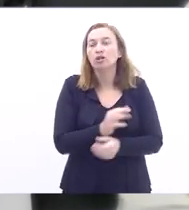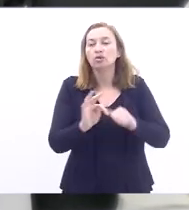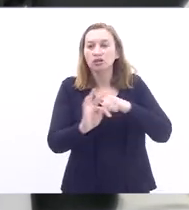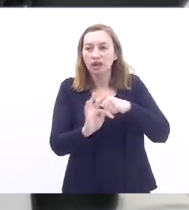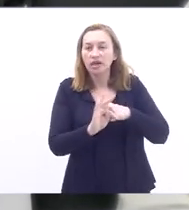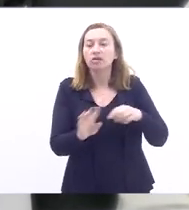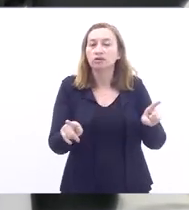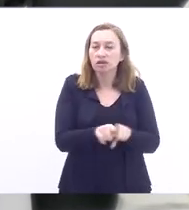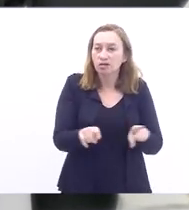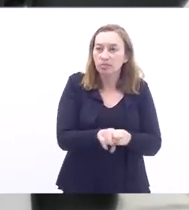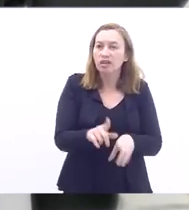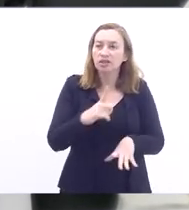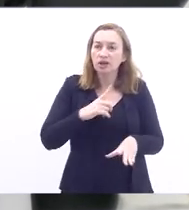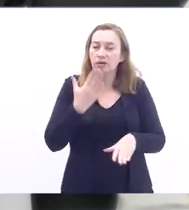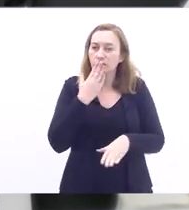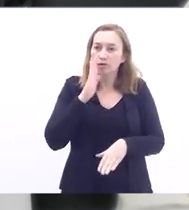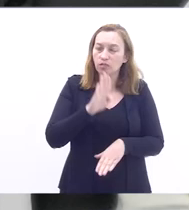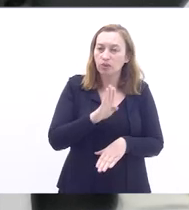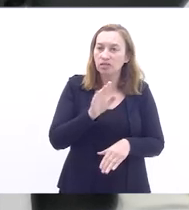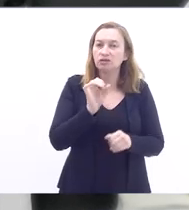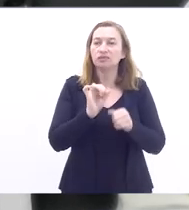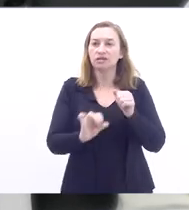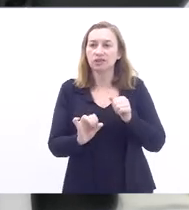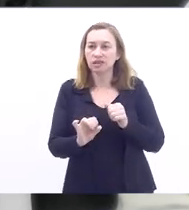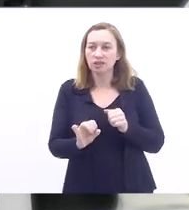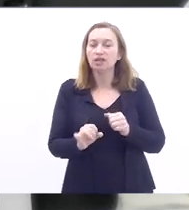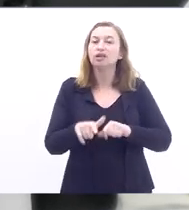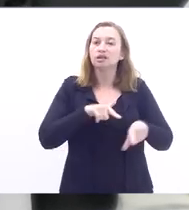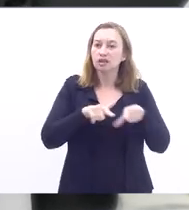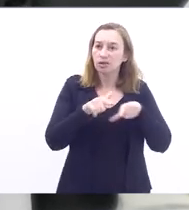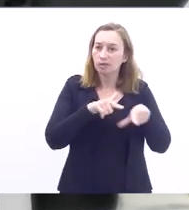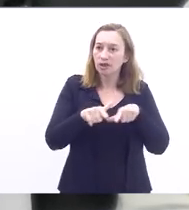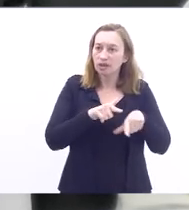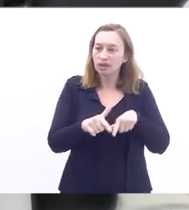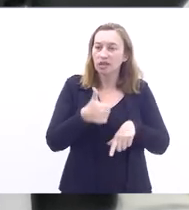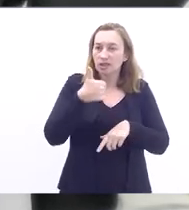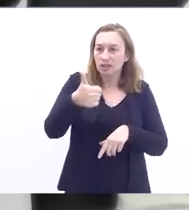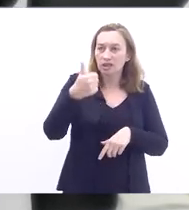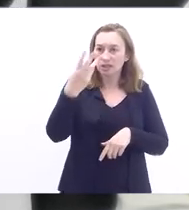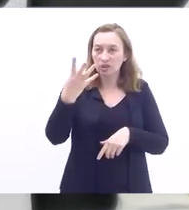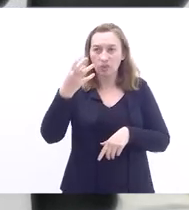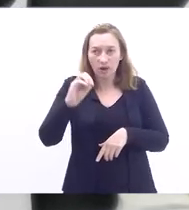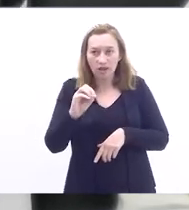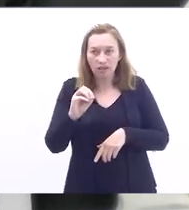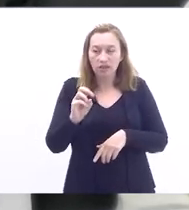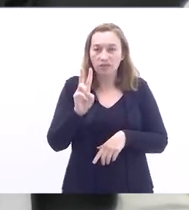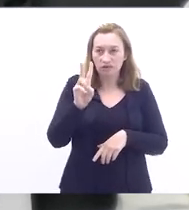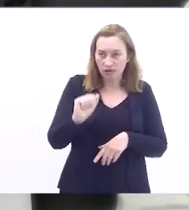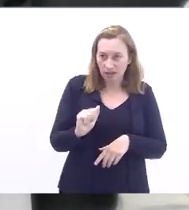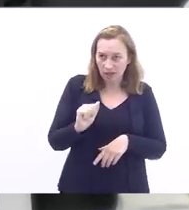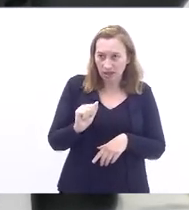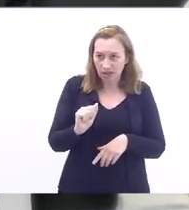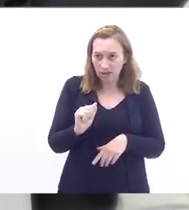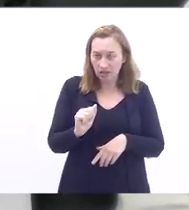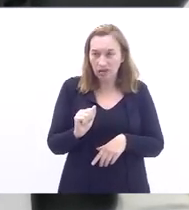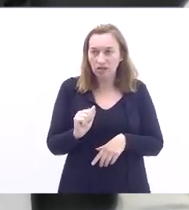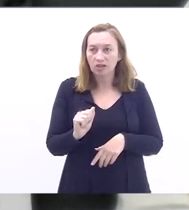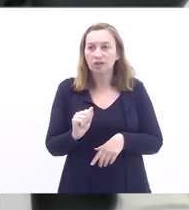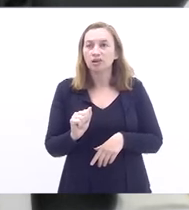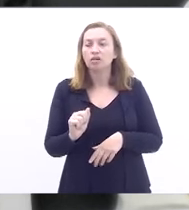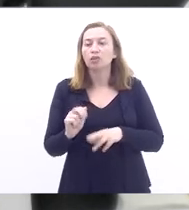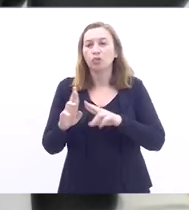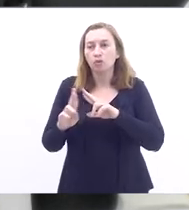também temos a promessa de que vai ser realizado estamos trabalhando tão 140 vagas vai ser realizado através da